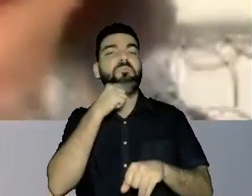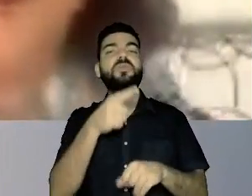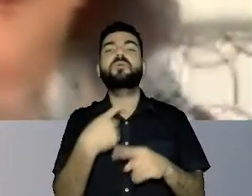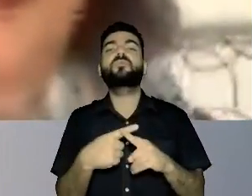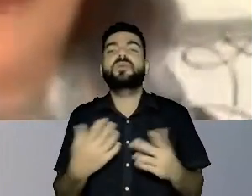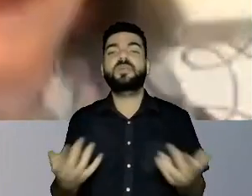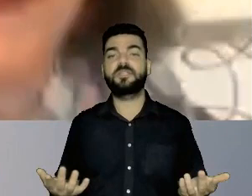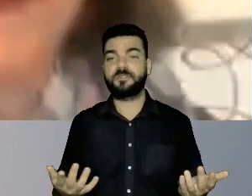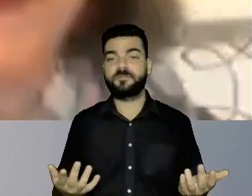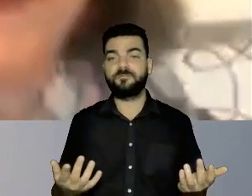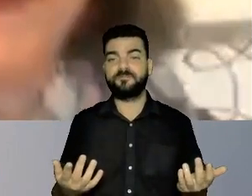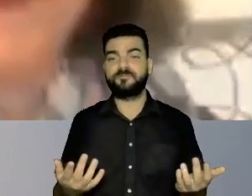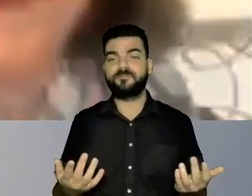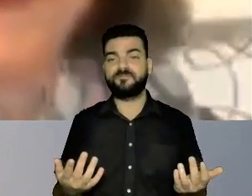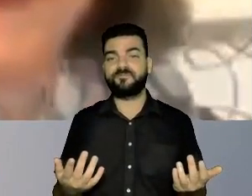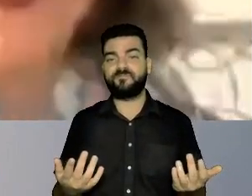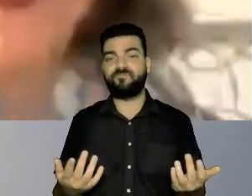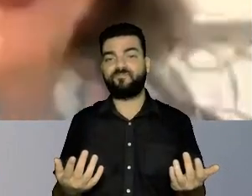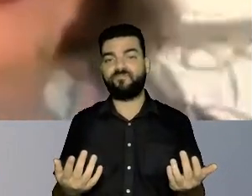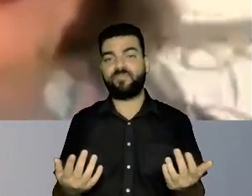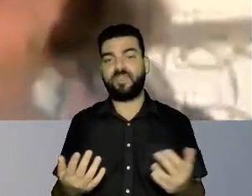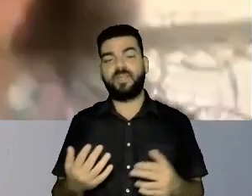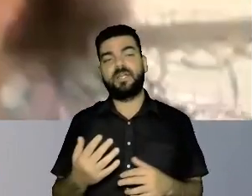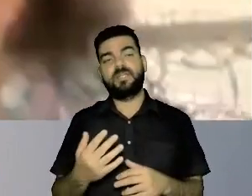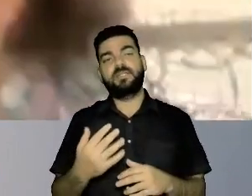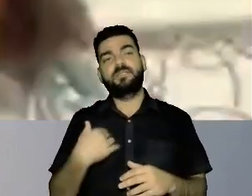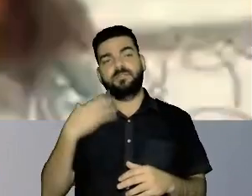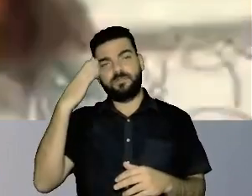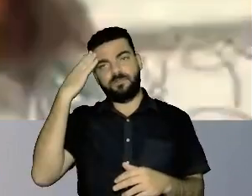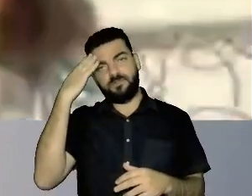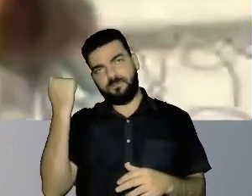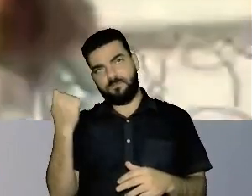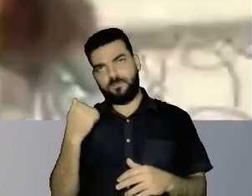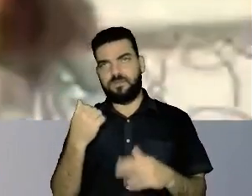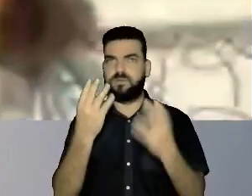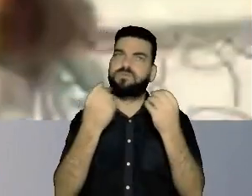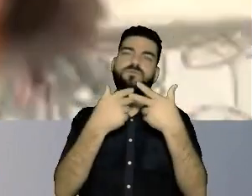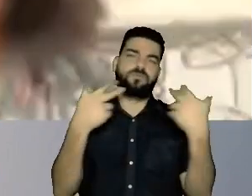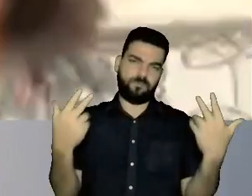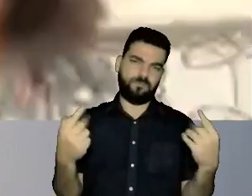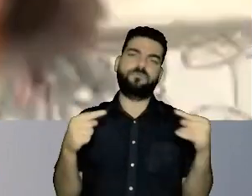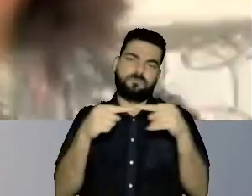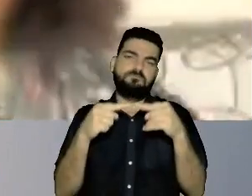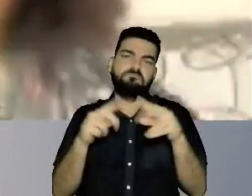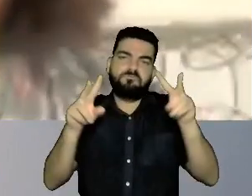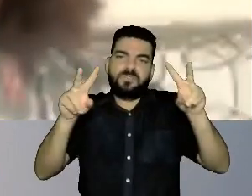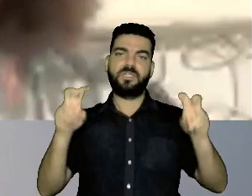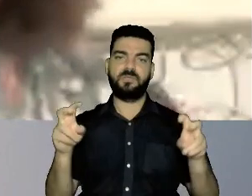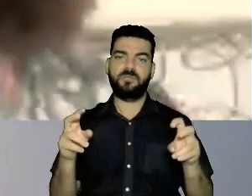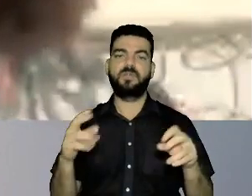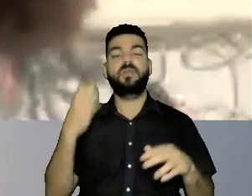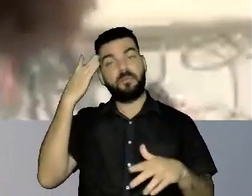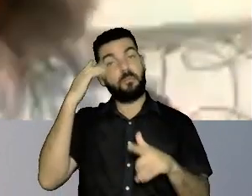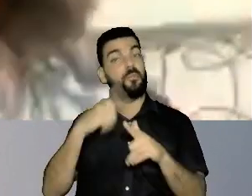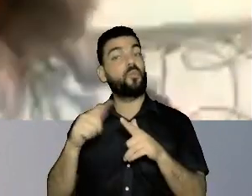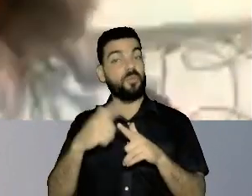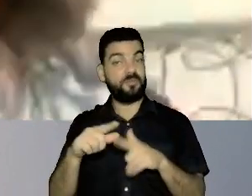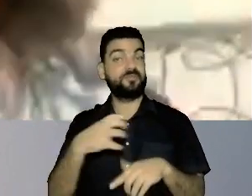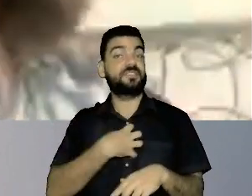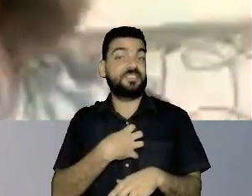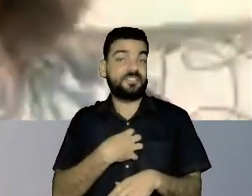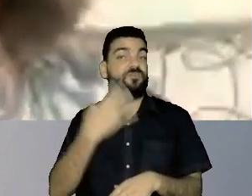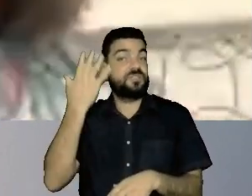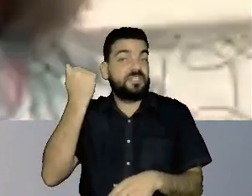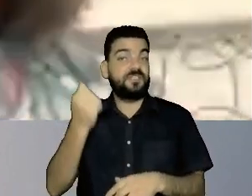minoria. Porque a mulher, ela não ocupa o espaço público, né? Eu sei, existem